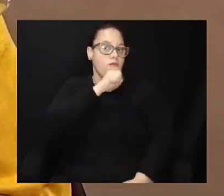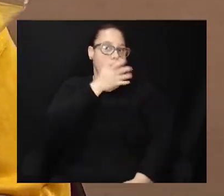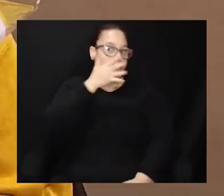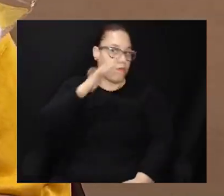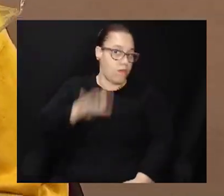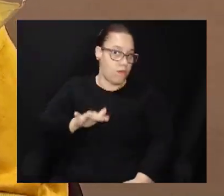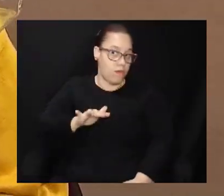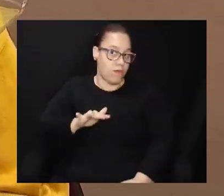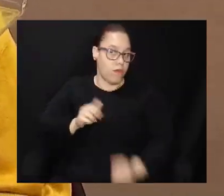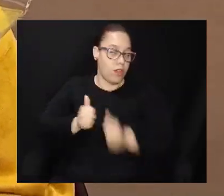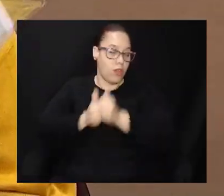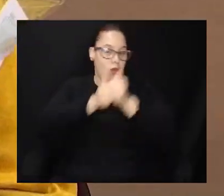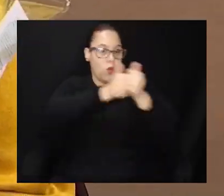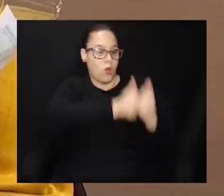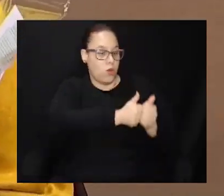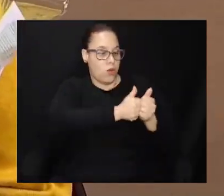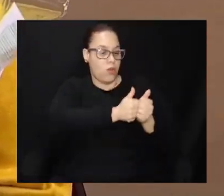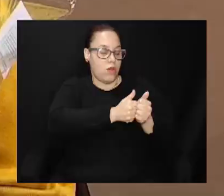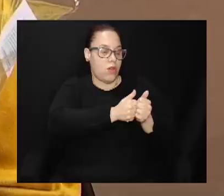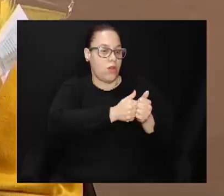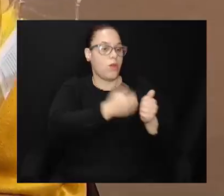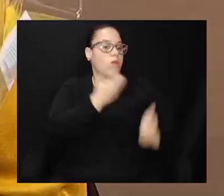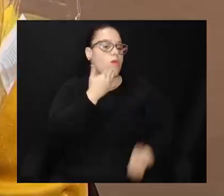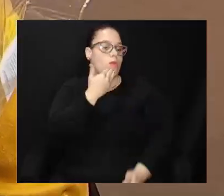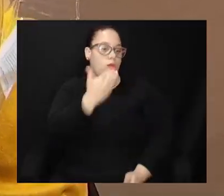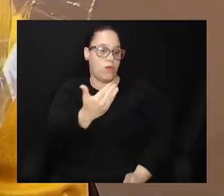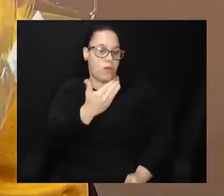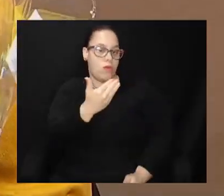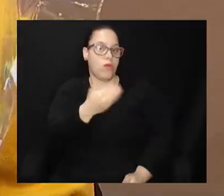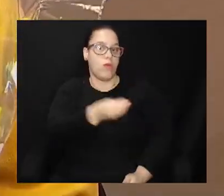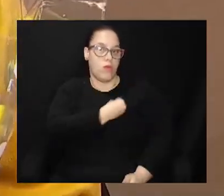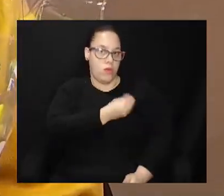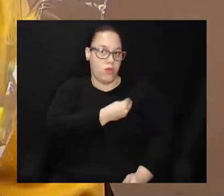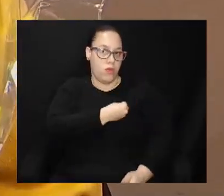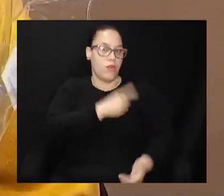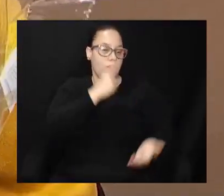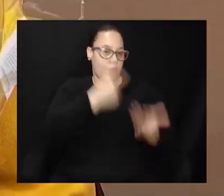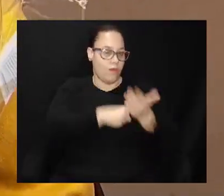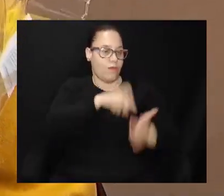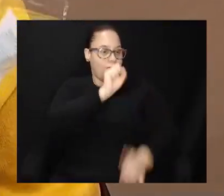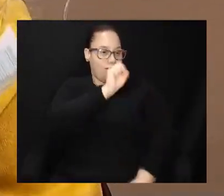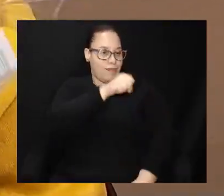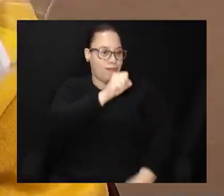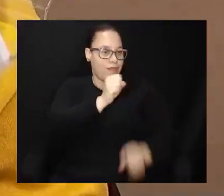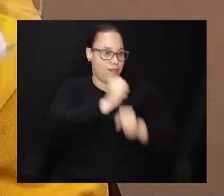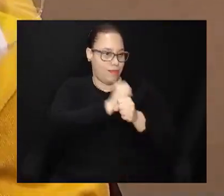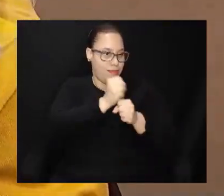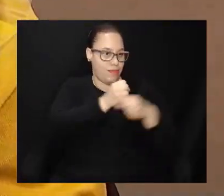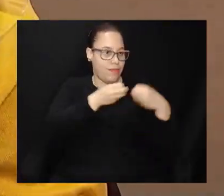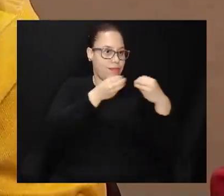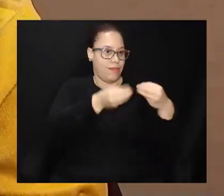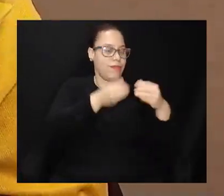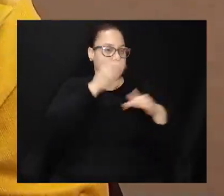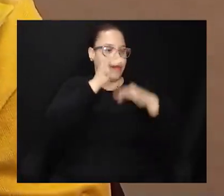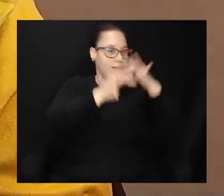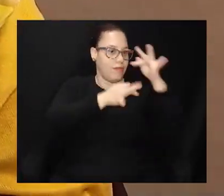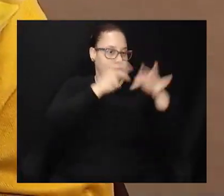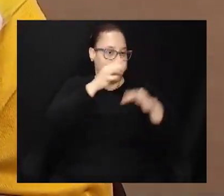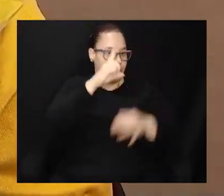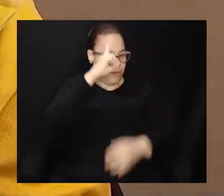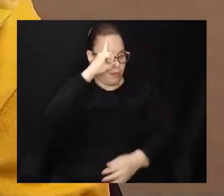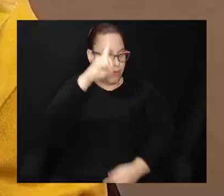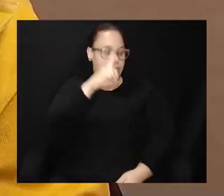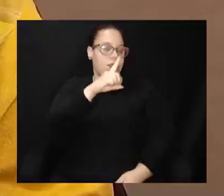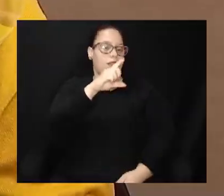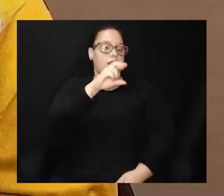ele, né? E eu prometi para ele, falei, enquanto eu for viva, eu vou cumprir. Eu vou todo ano lá levar as flores dia de ano. Todo dia 2